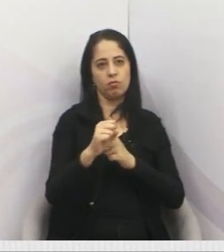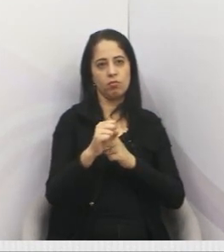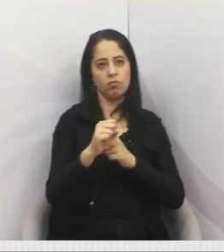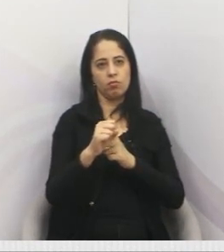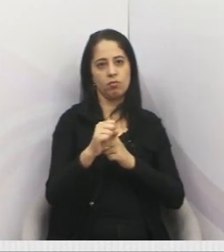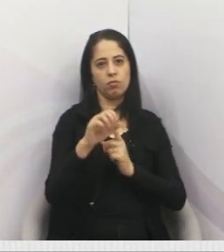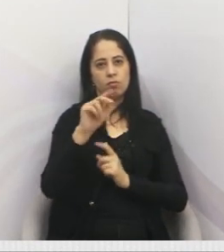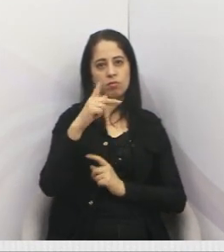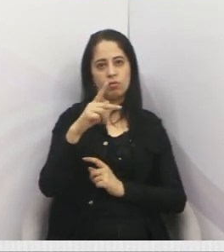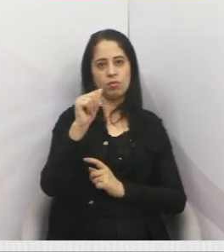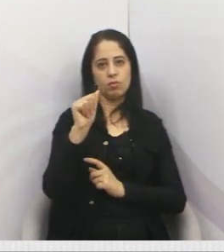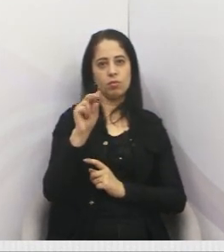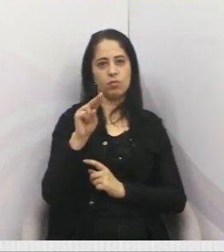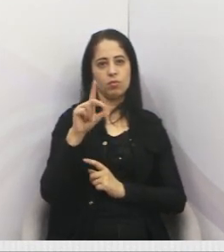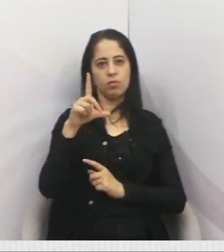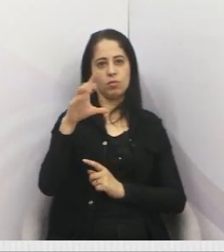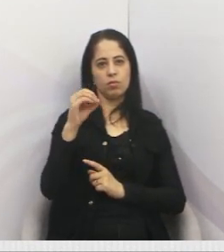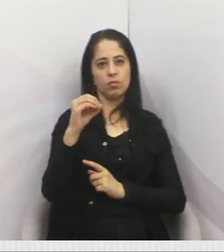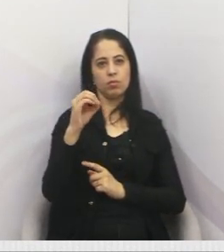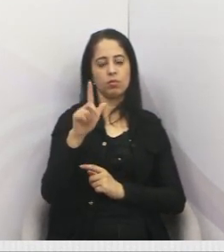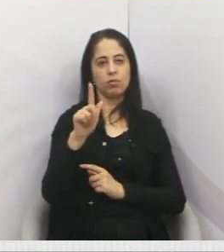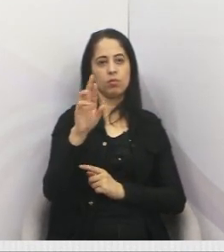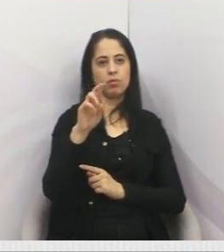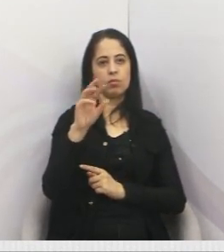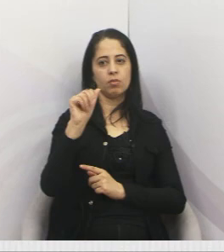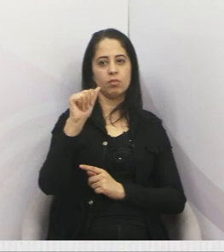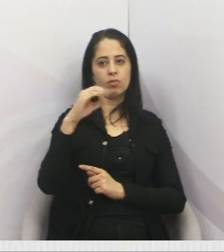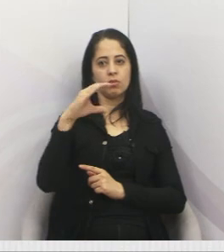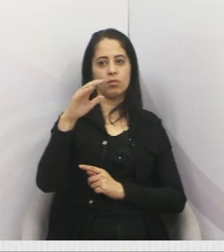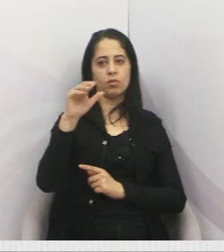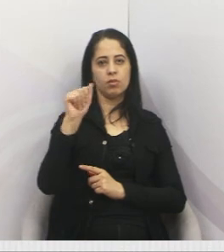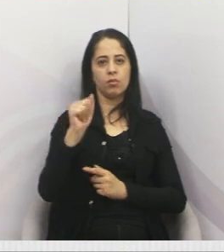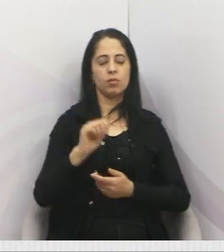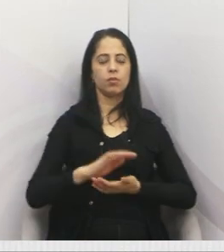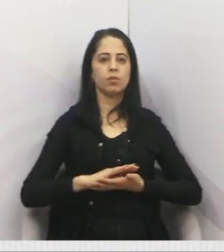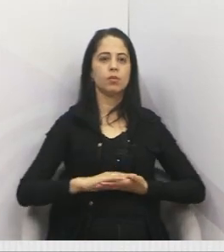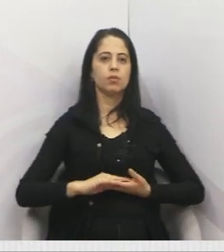Associação Paulo Graça. Vamos computar os votos.